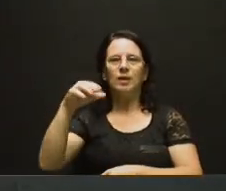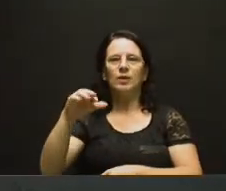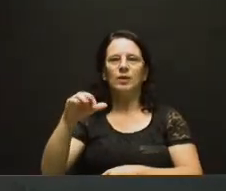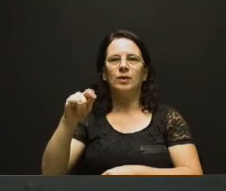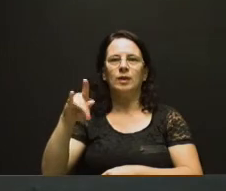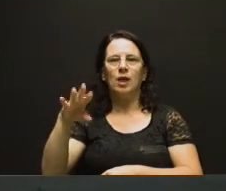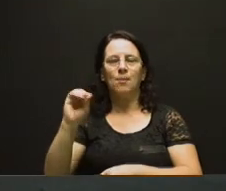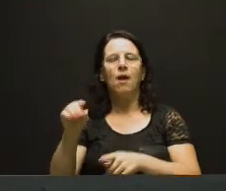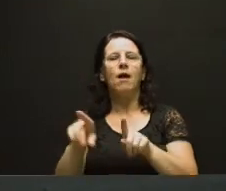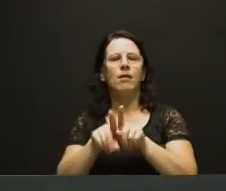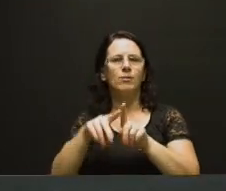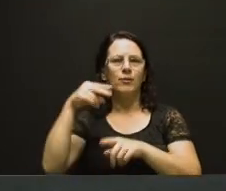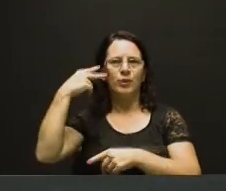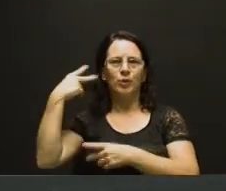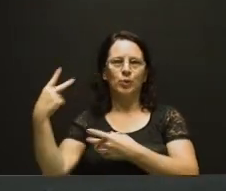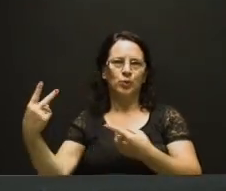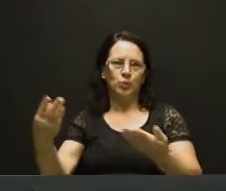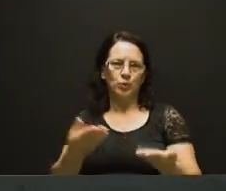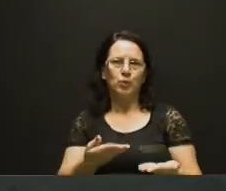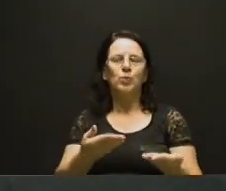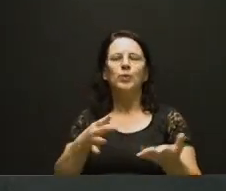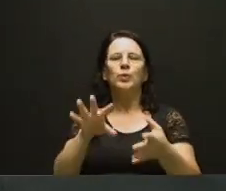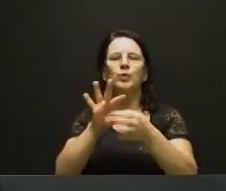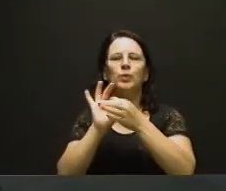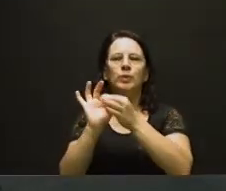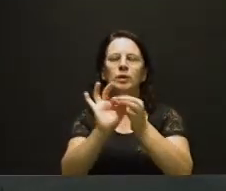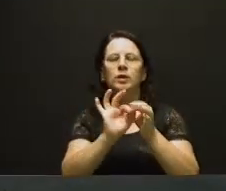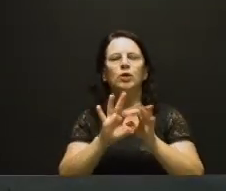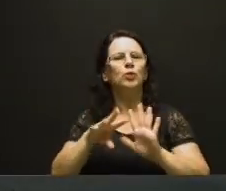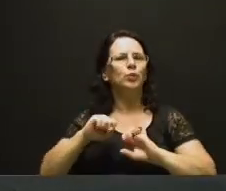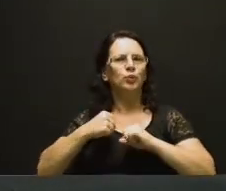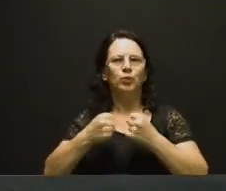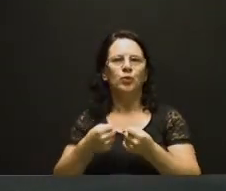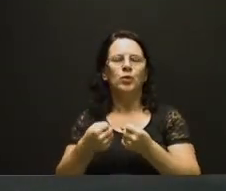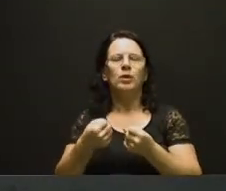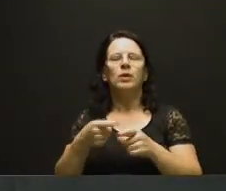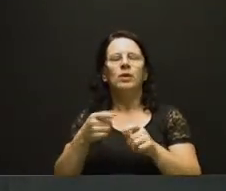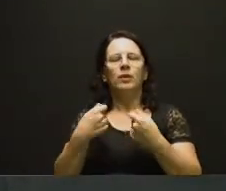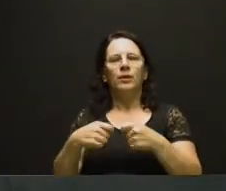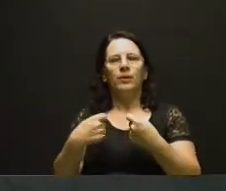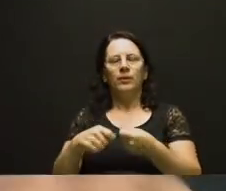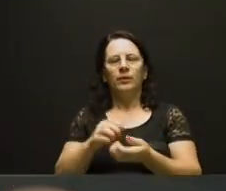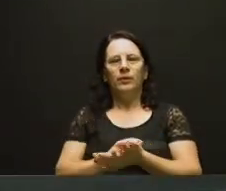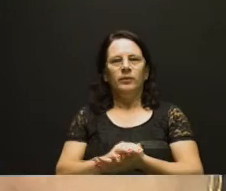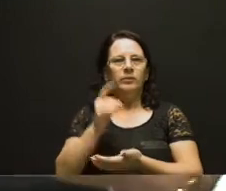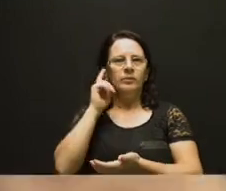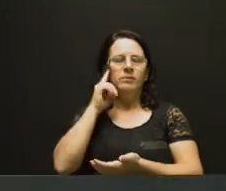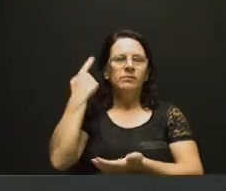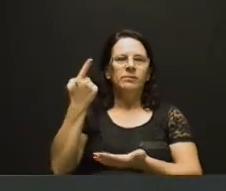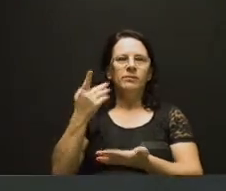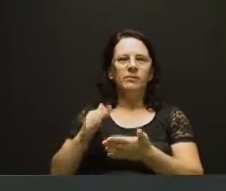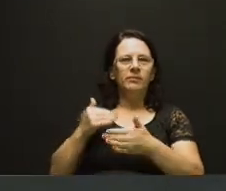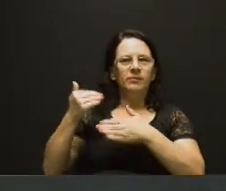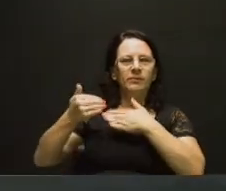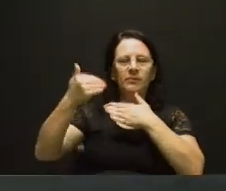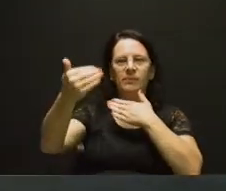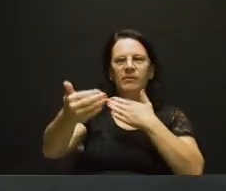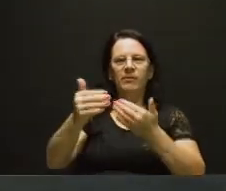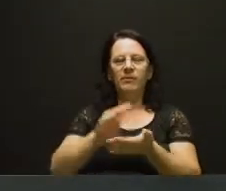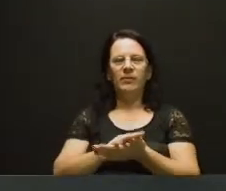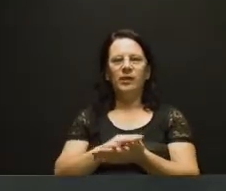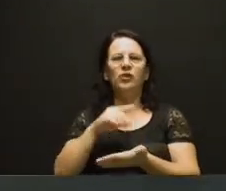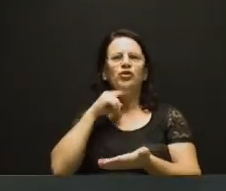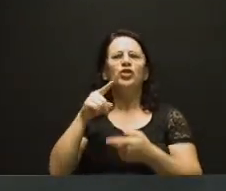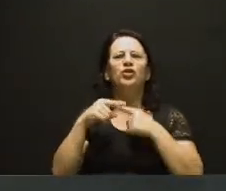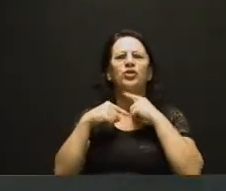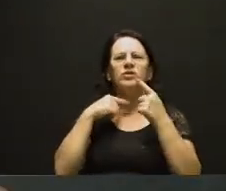é uma união agora de forças mas não tem mais o que falar a gente precisa agora é pensar na progressão não adianta a gente